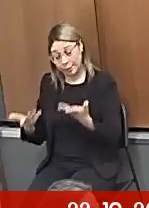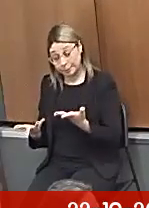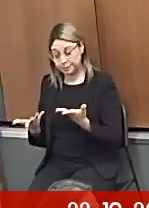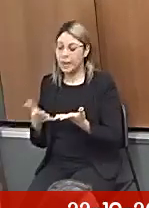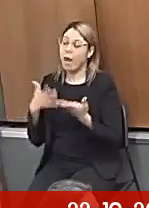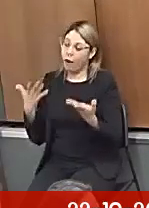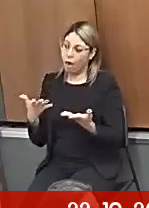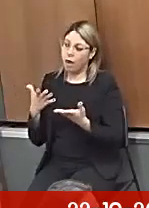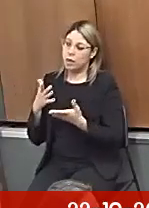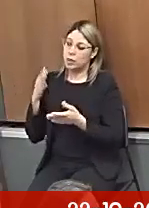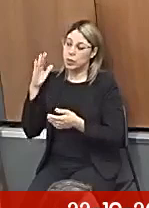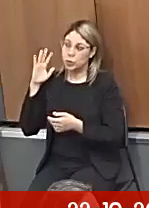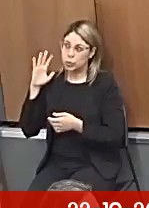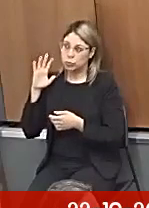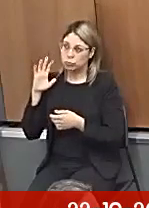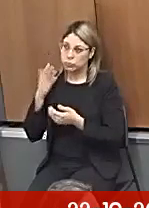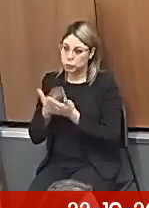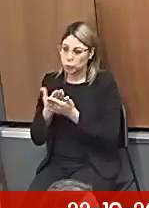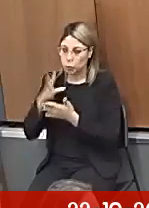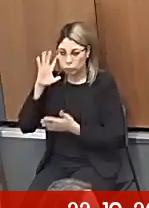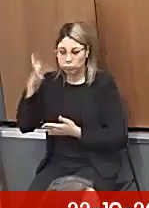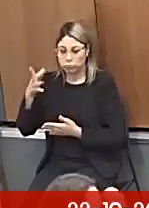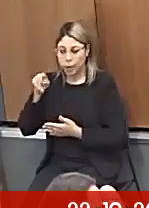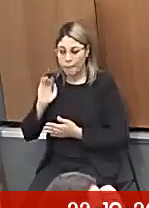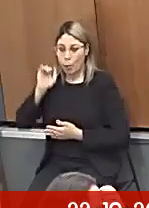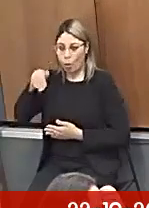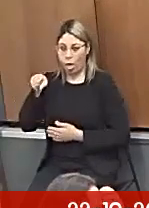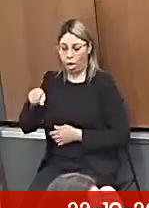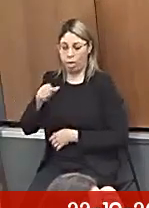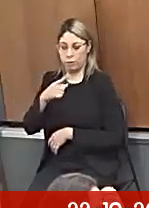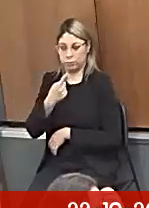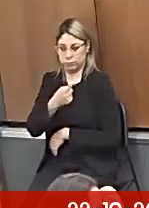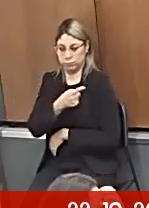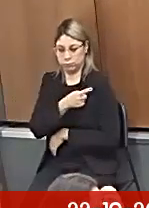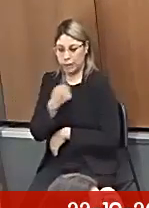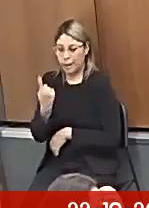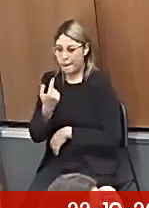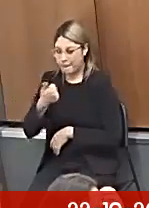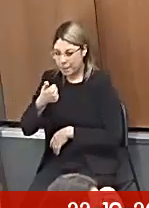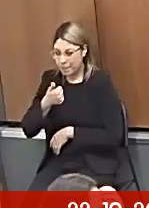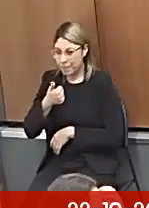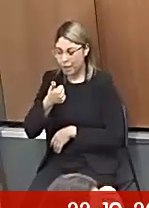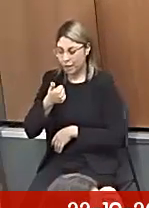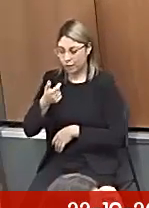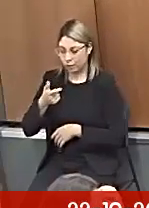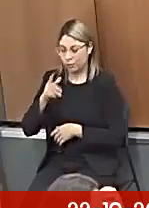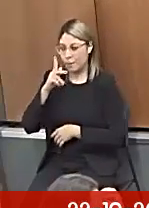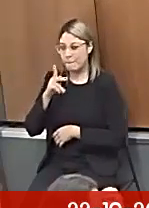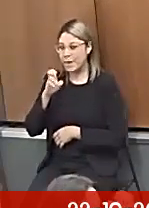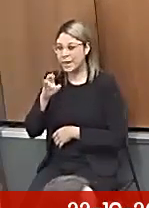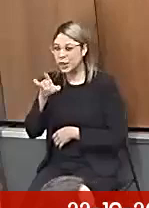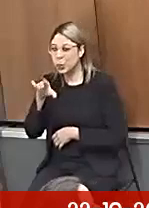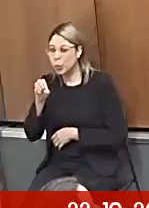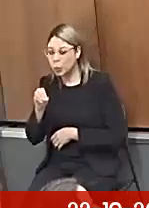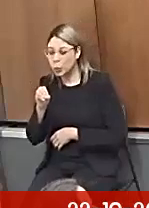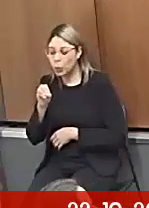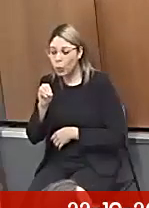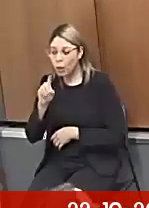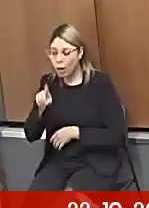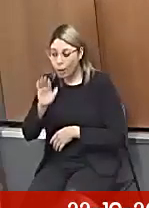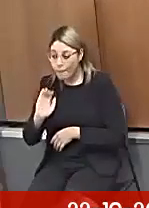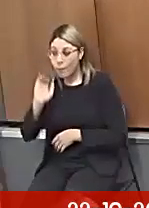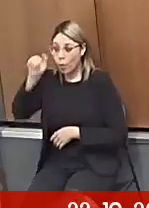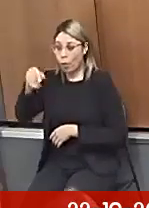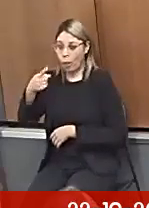a escola resolveu pular ele de ano. Ele passou do primeiro período para o primeiro ano. Ele pulou